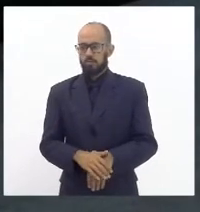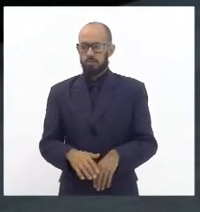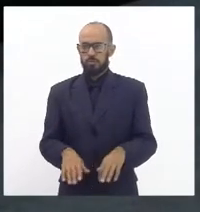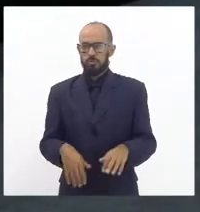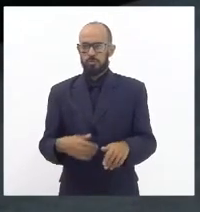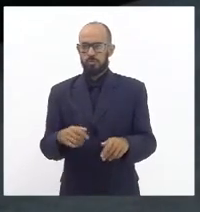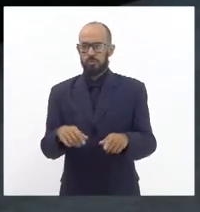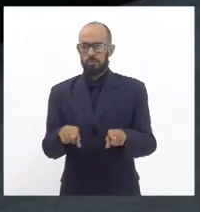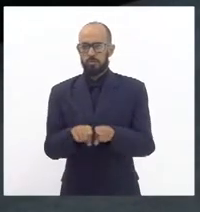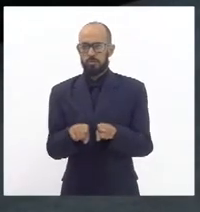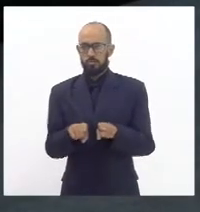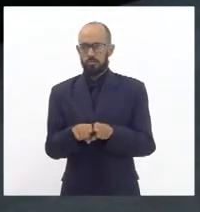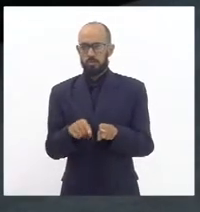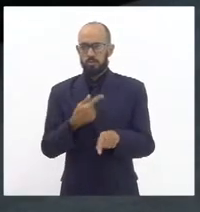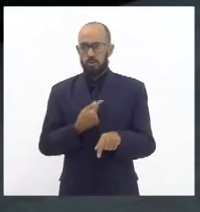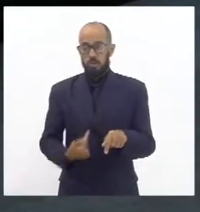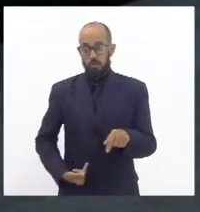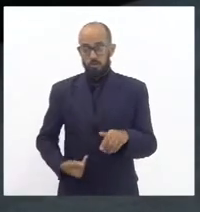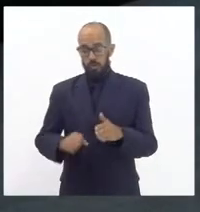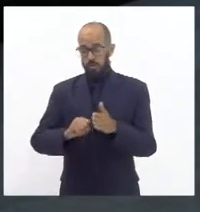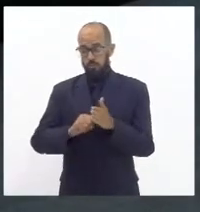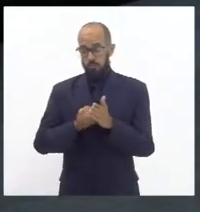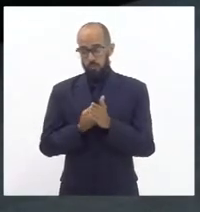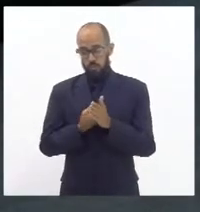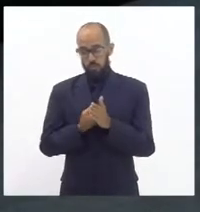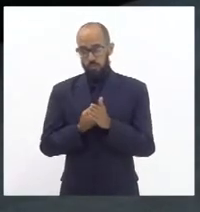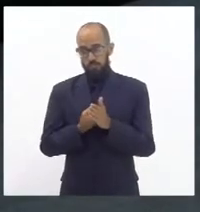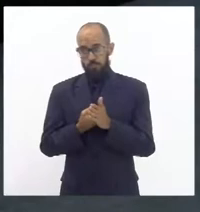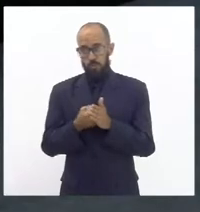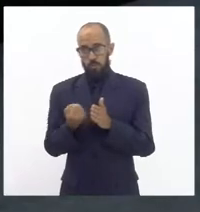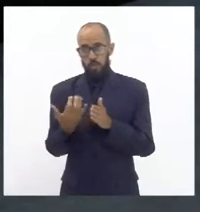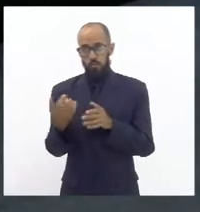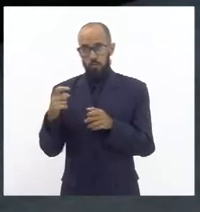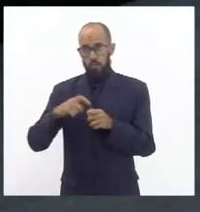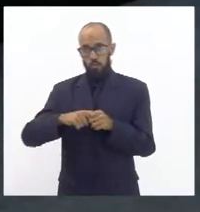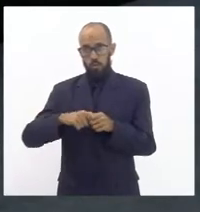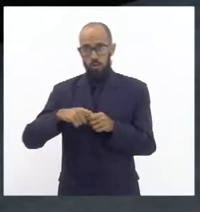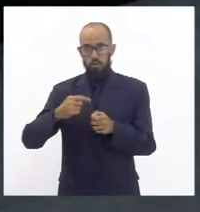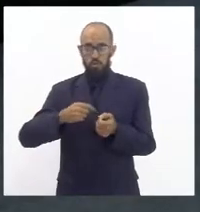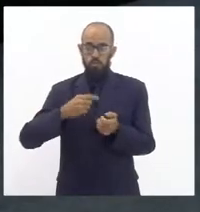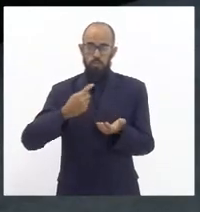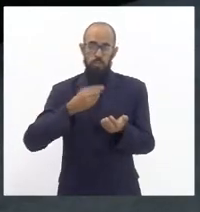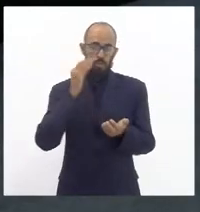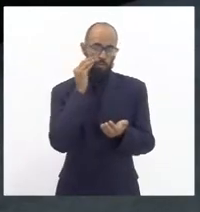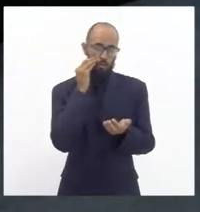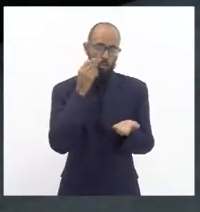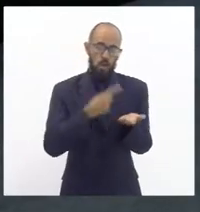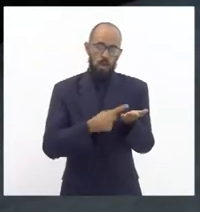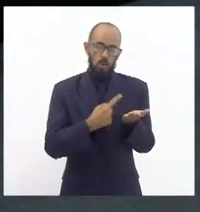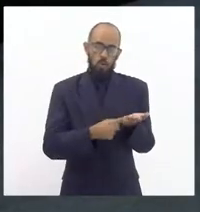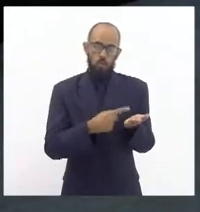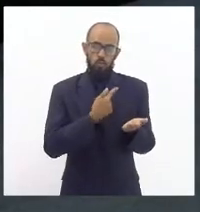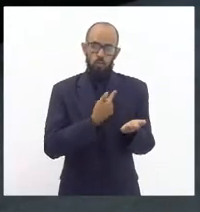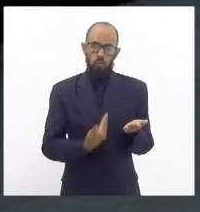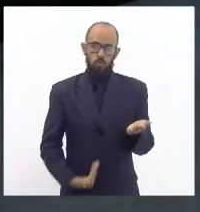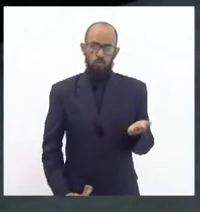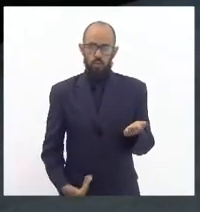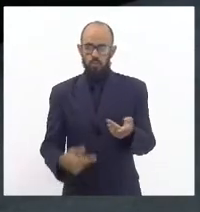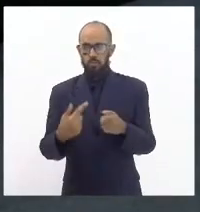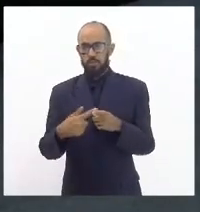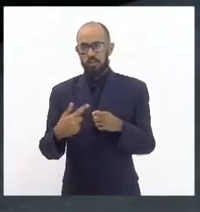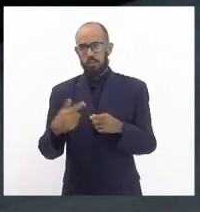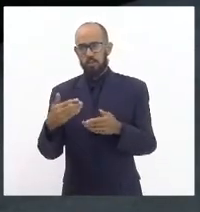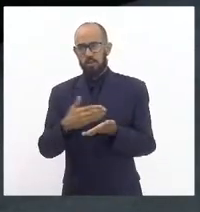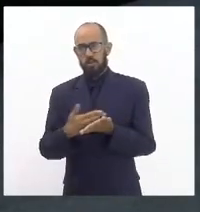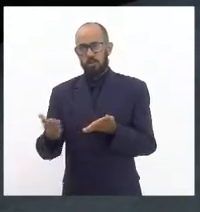vetou quando voltou para cá a gente fez o debate sobre o veto e buscou um acordo com o governo porque a gente estava começando o ano